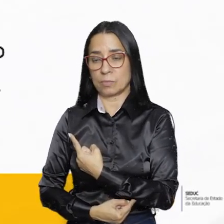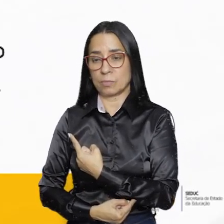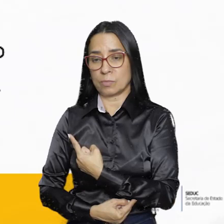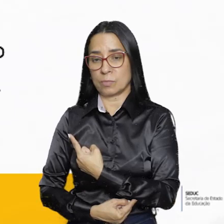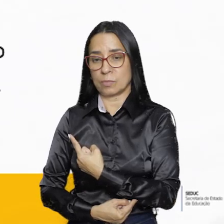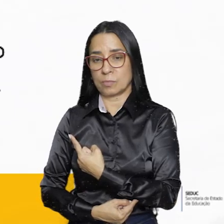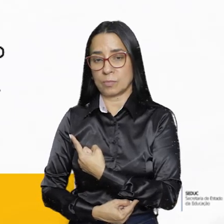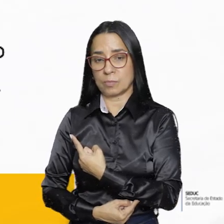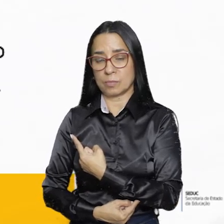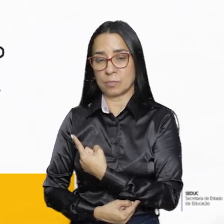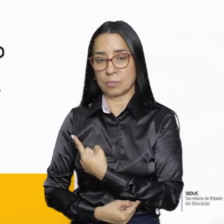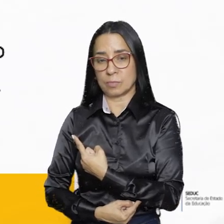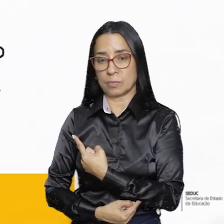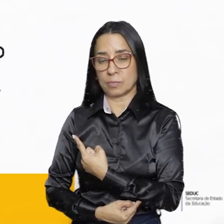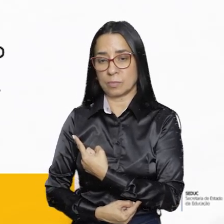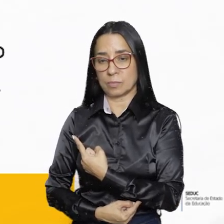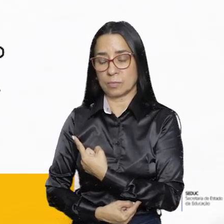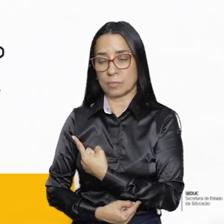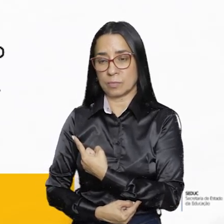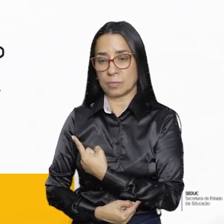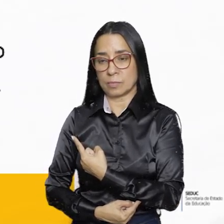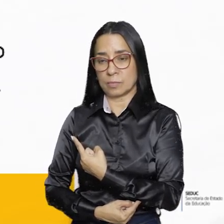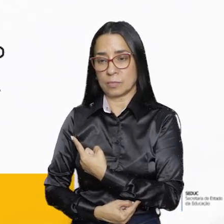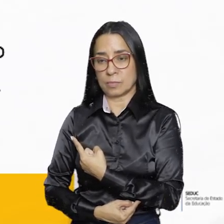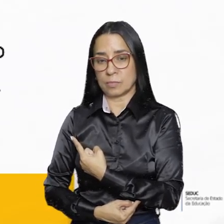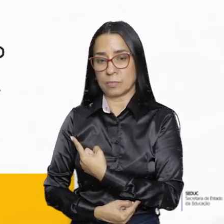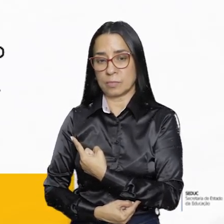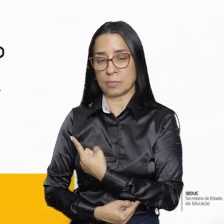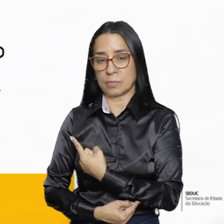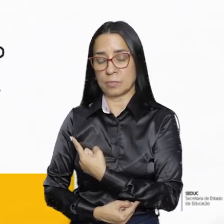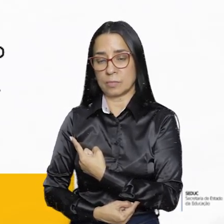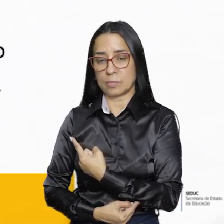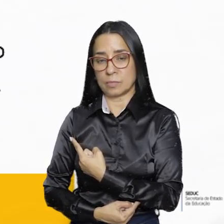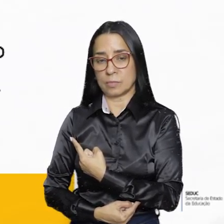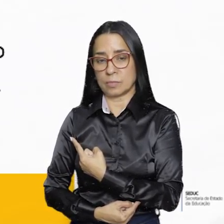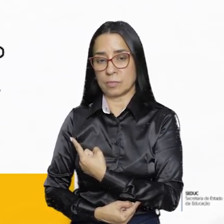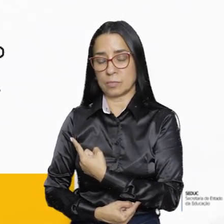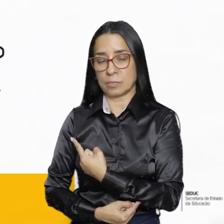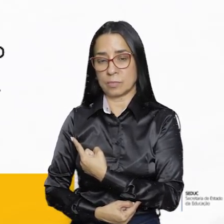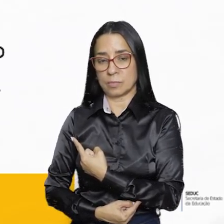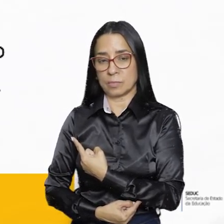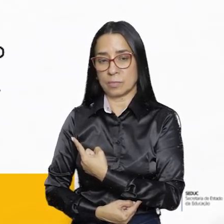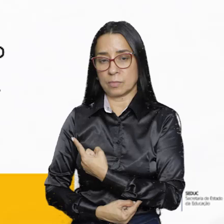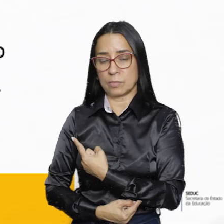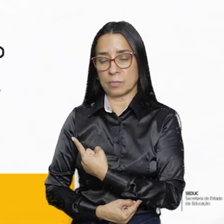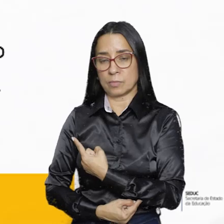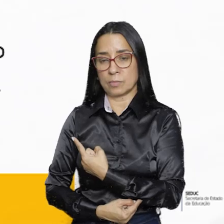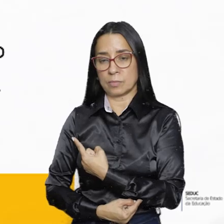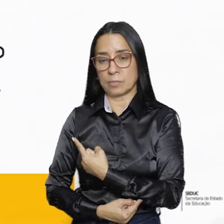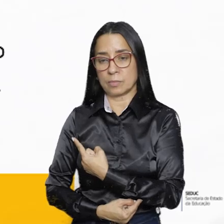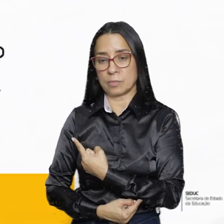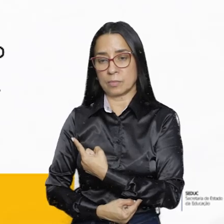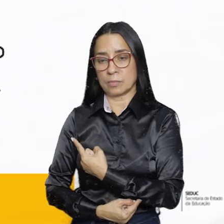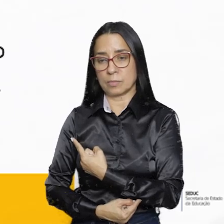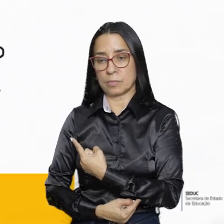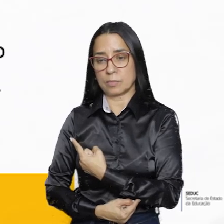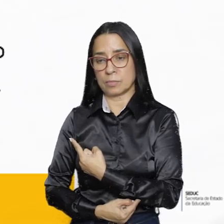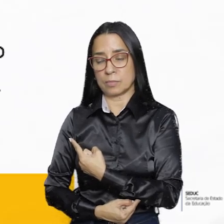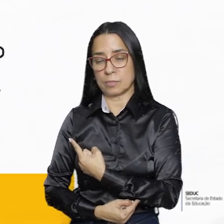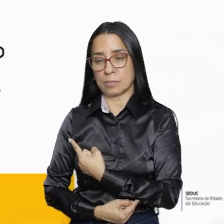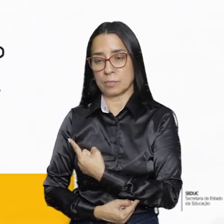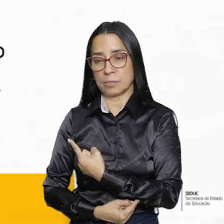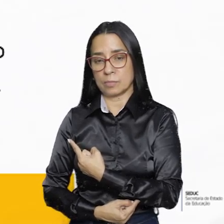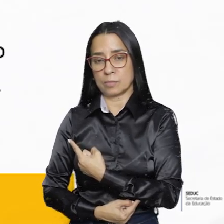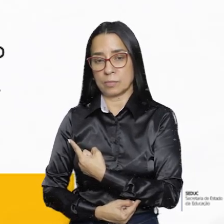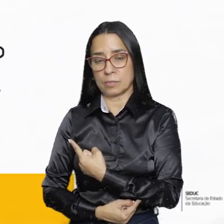outros nas jornadas entre os lugares que habitavam no interior. E os portos dos oceanos